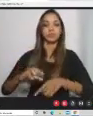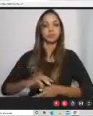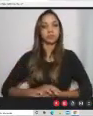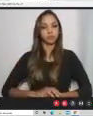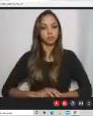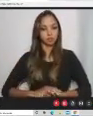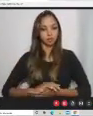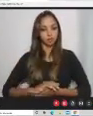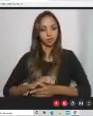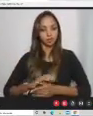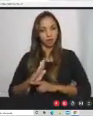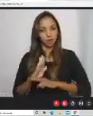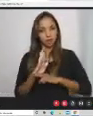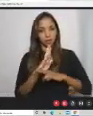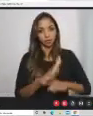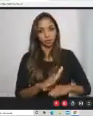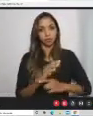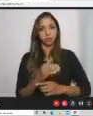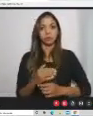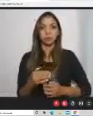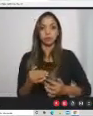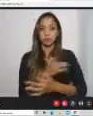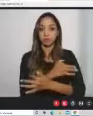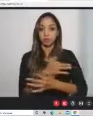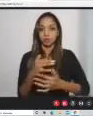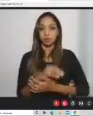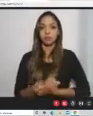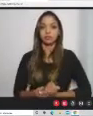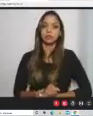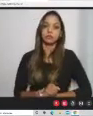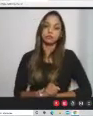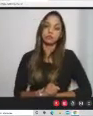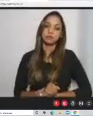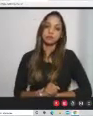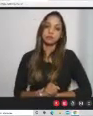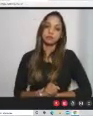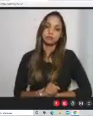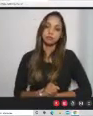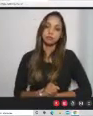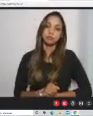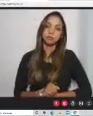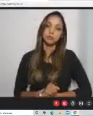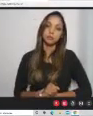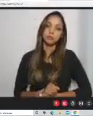ajudar a cidade com promover